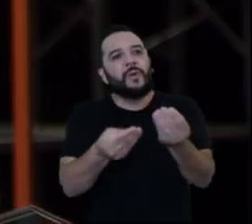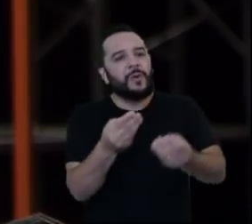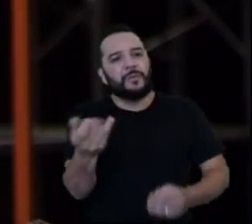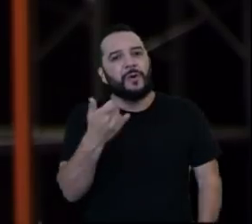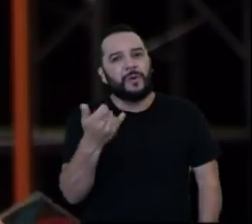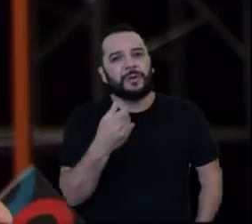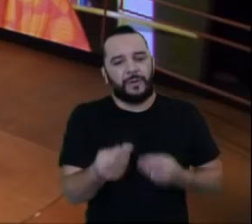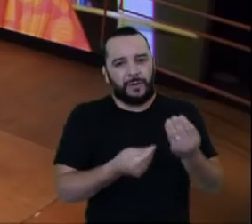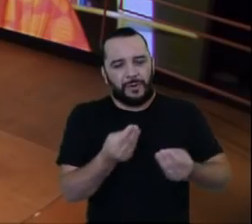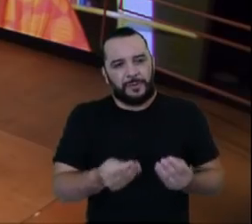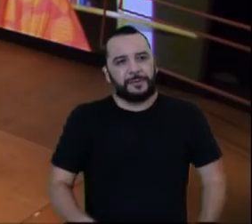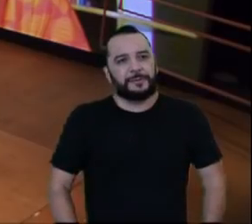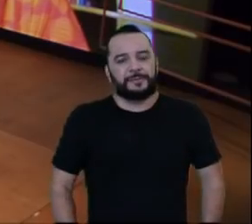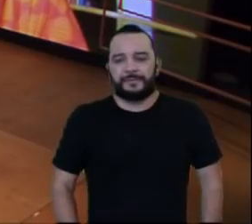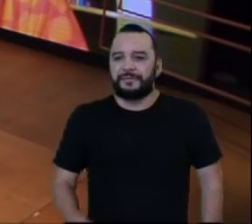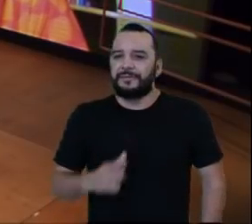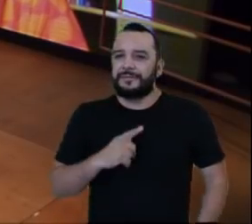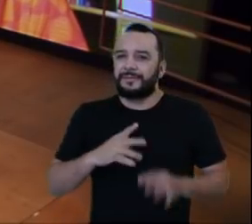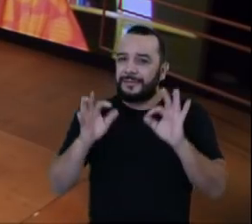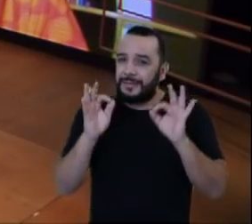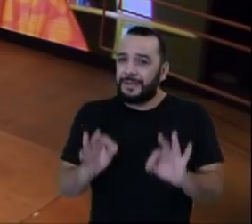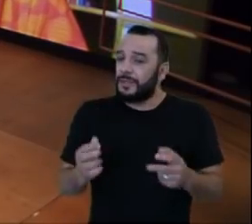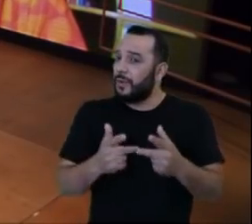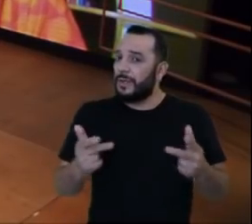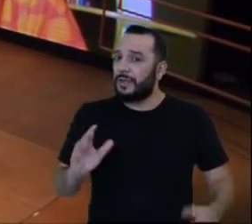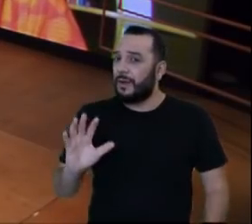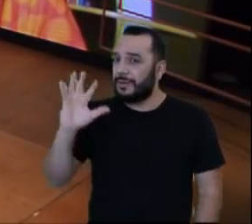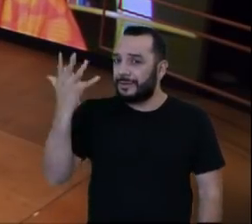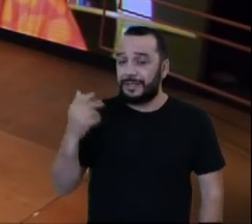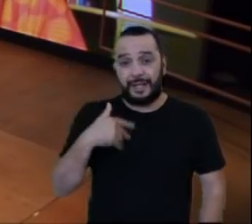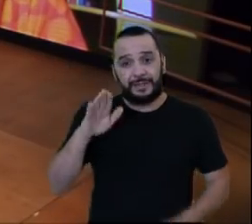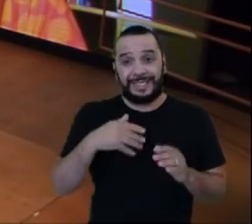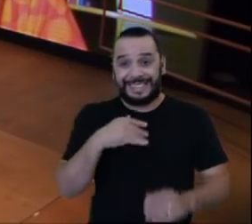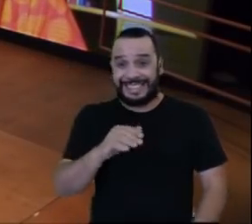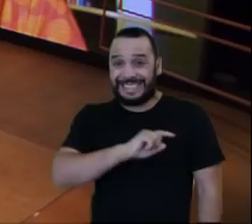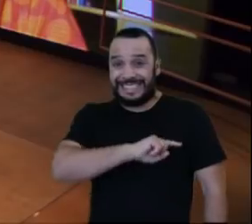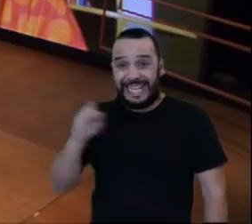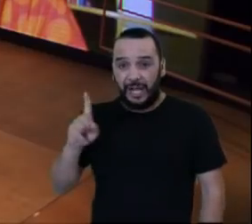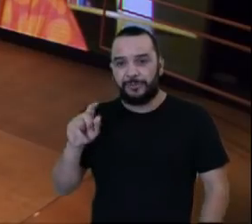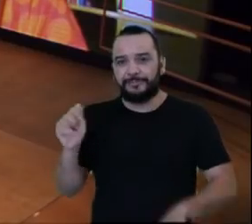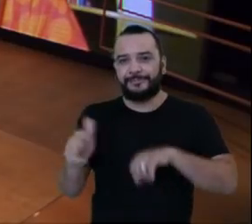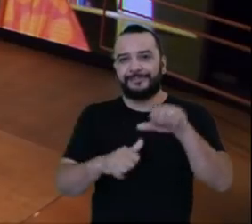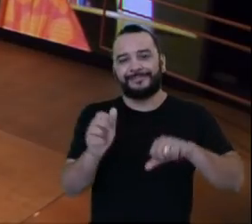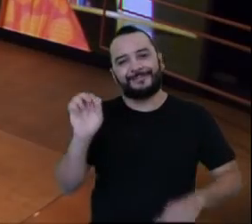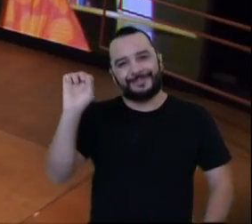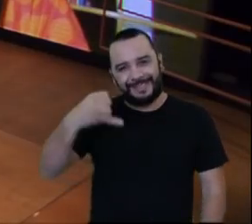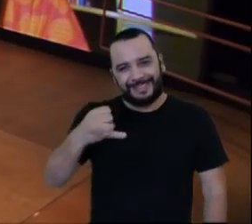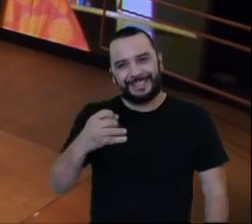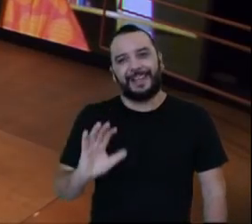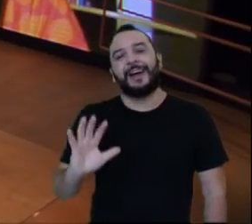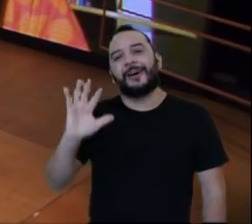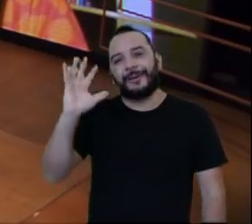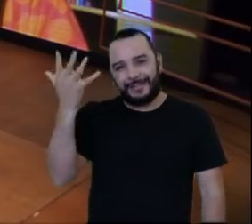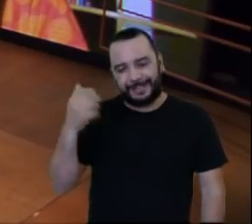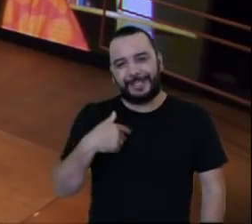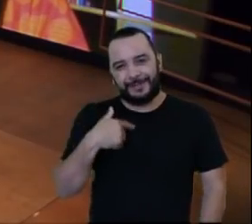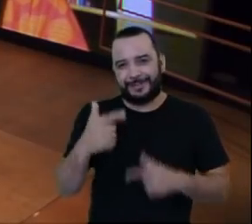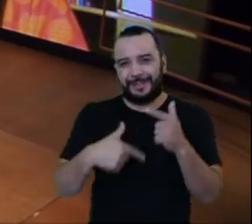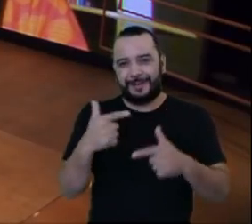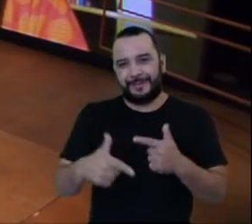escrever Simplesmente Eu, Clarice Lispector, onde também dirige e atua. Um sucesso visto por quase 1 milhão